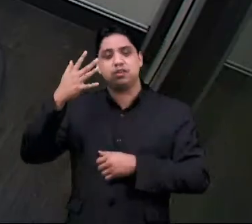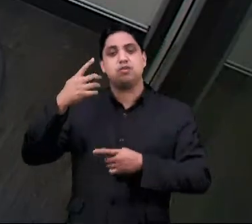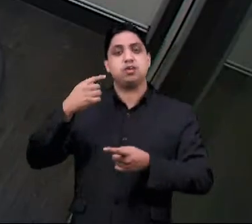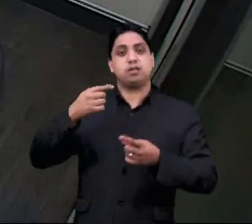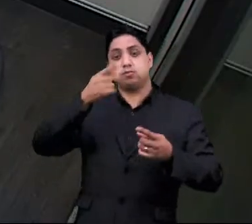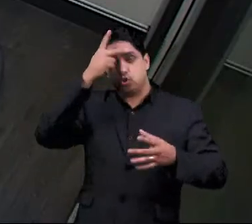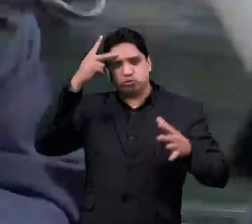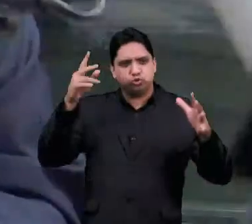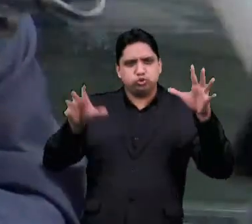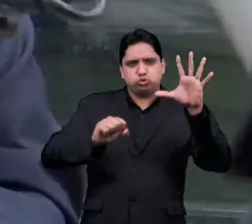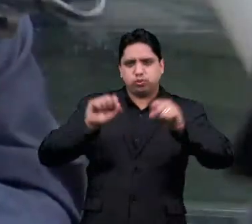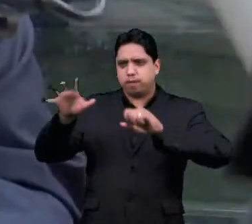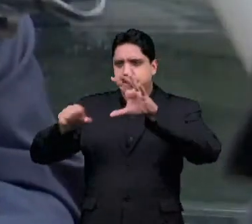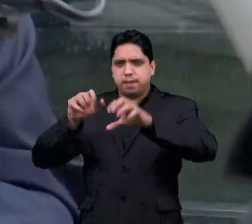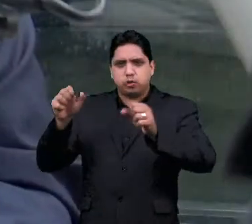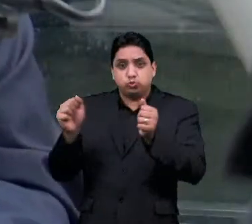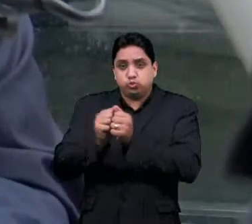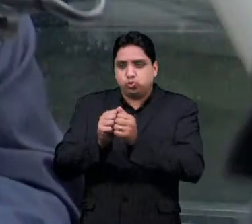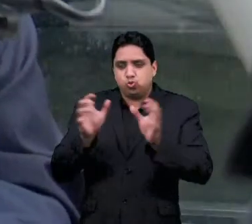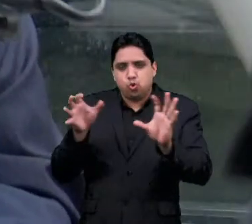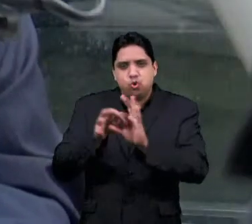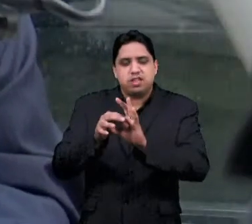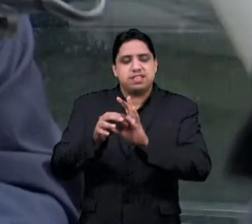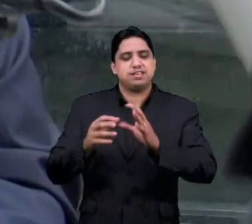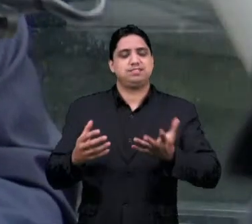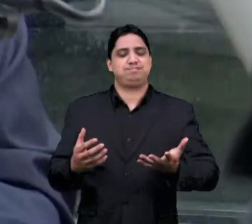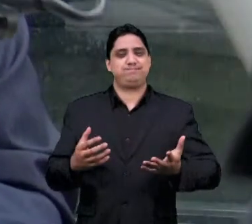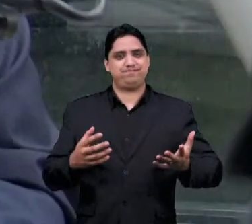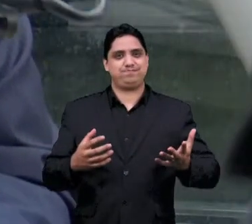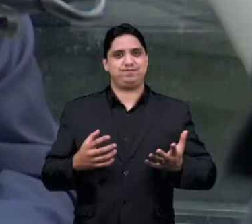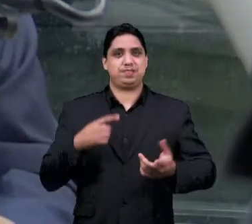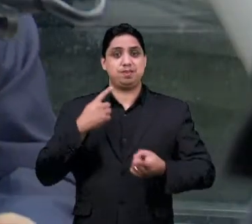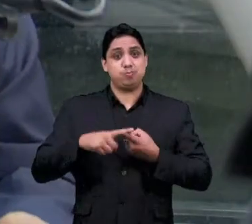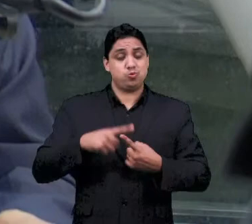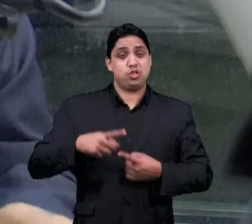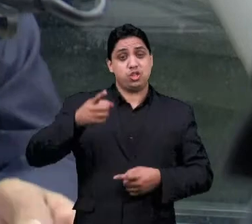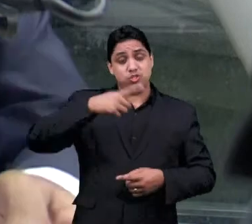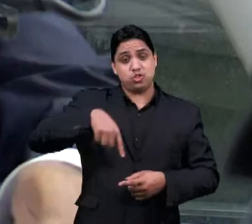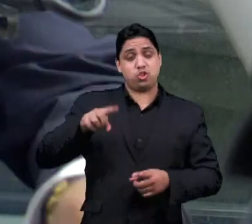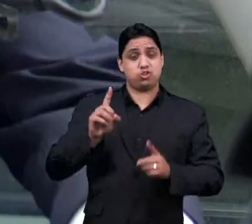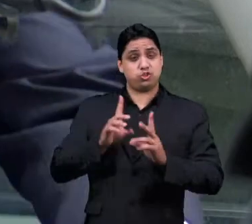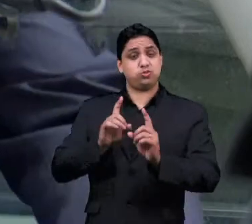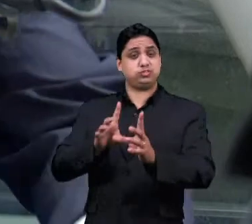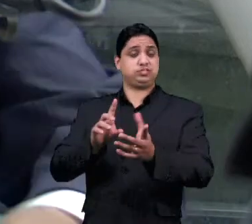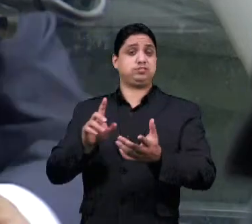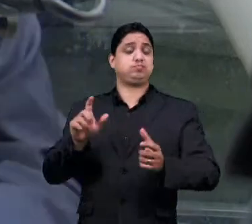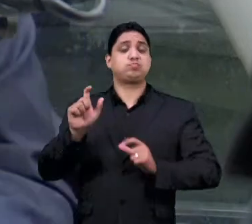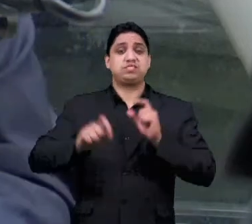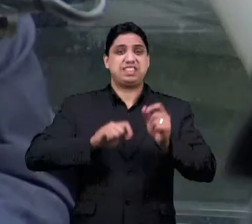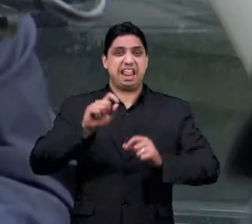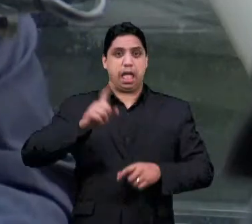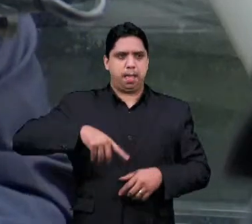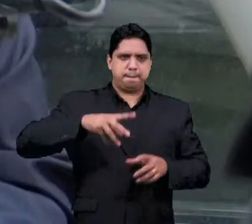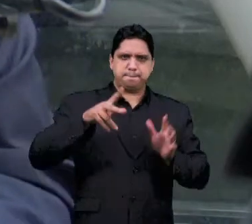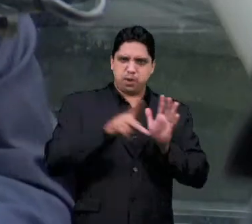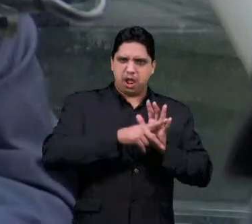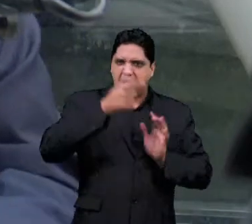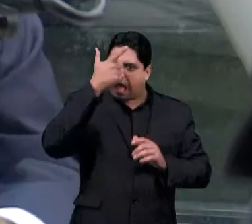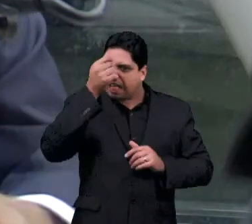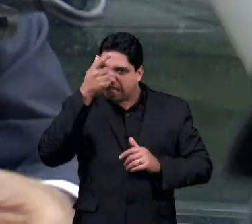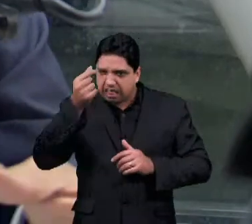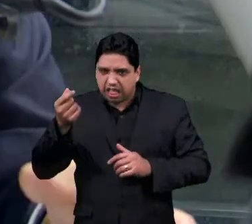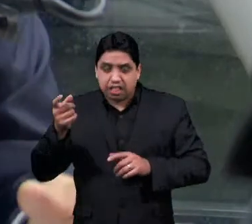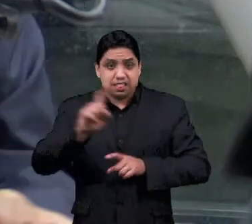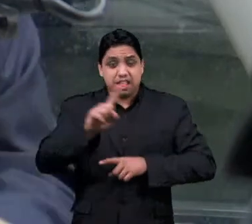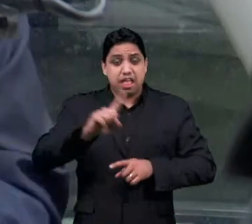quê? Porque a doutrina nossa não é de cátedra, a doutrina nossa não é acadêmica. A nossa doutrina é pela operação do Espírito